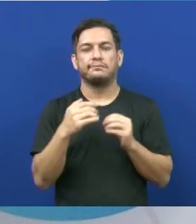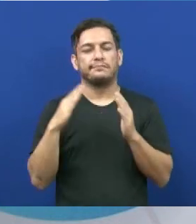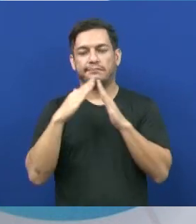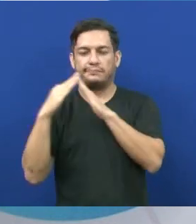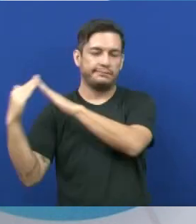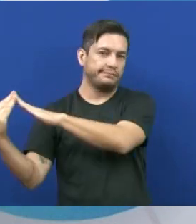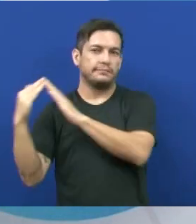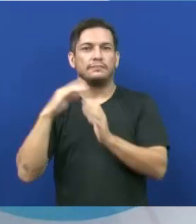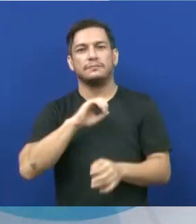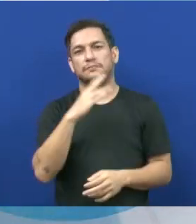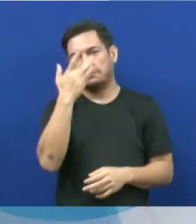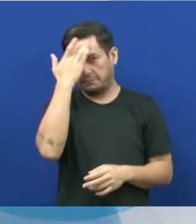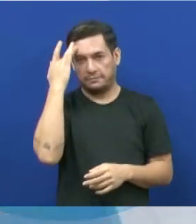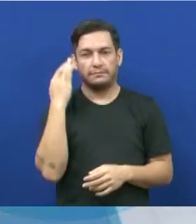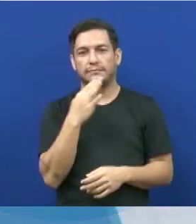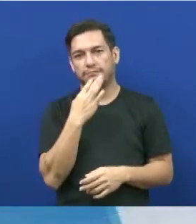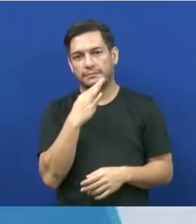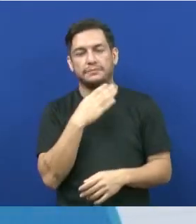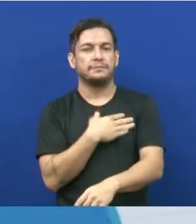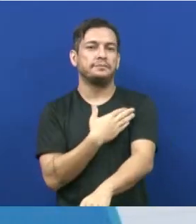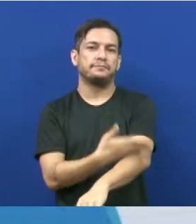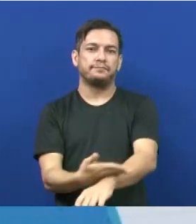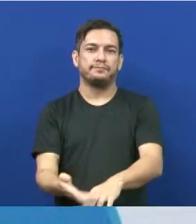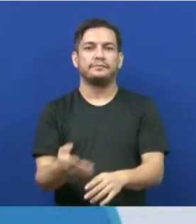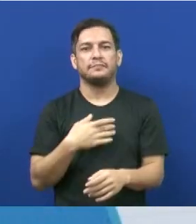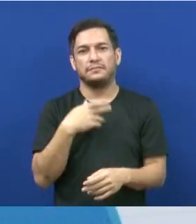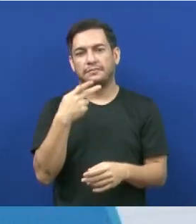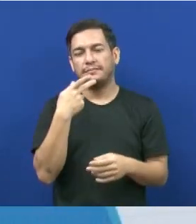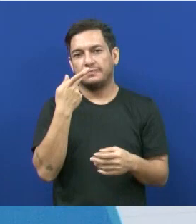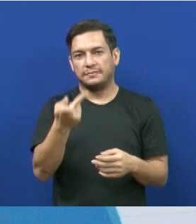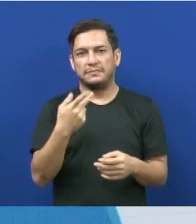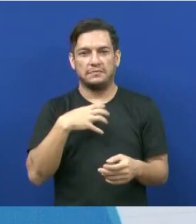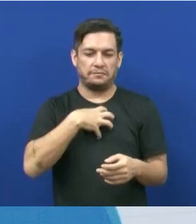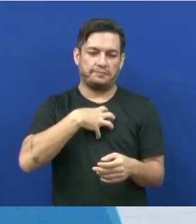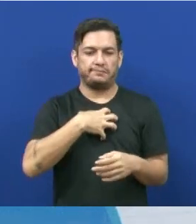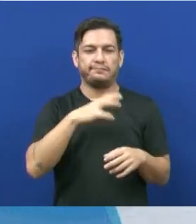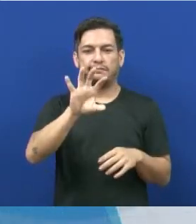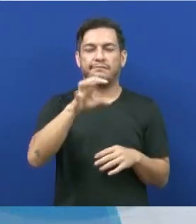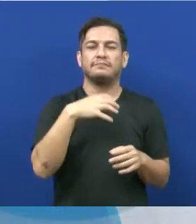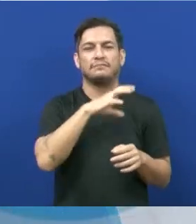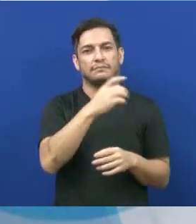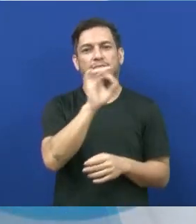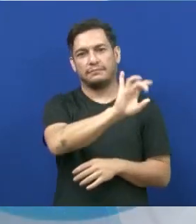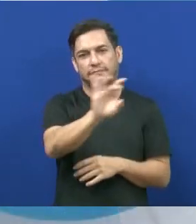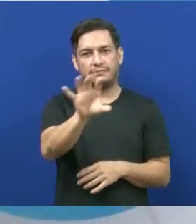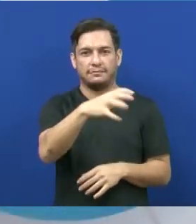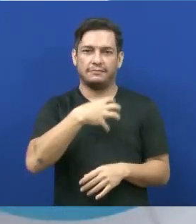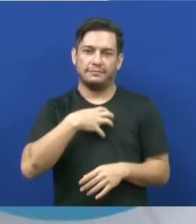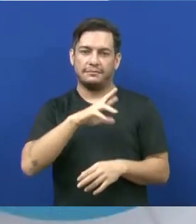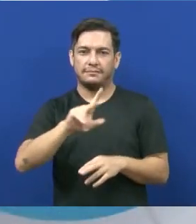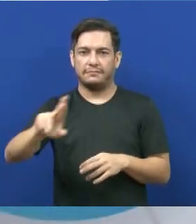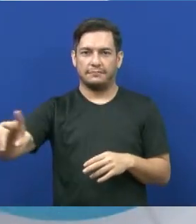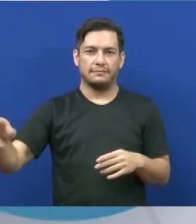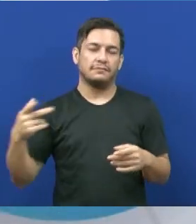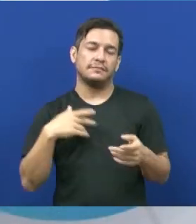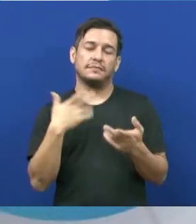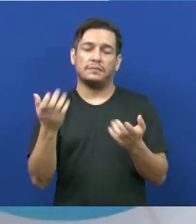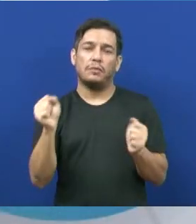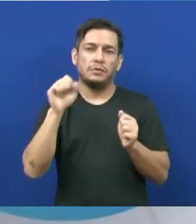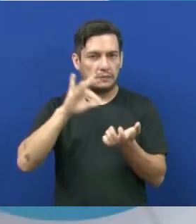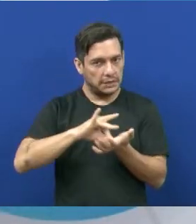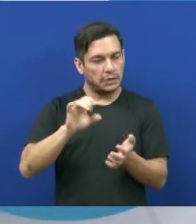que os vizinhos ou as pessoas conhecem e tem costume de contar sua maneira elas podem ser verdadeiras ou não vai muito da